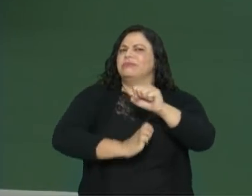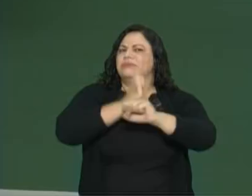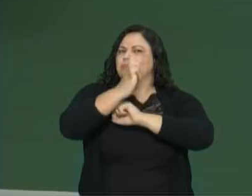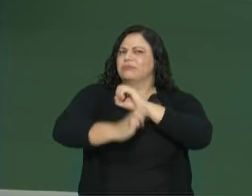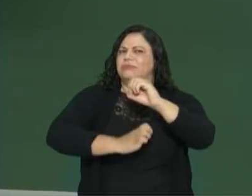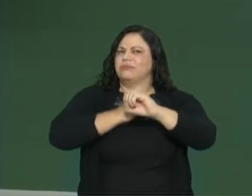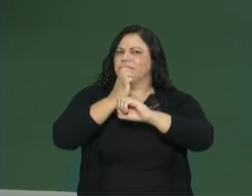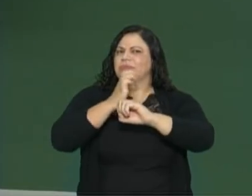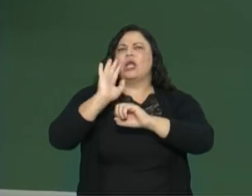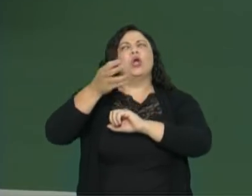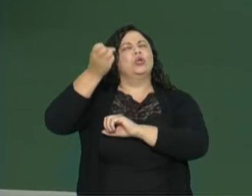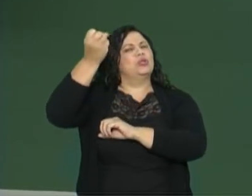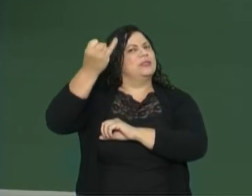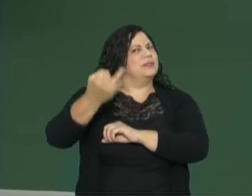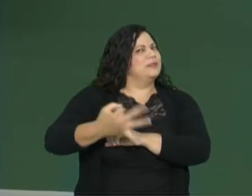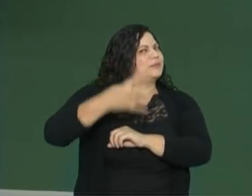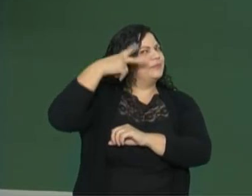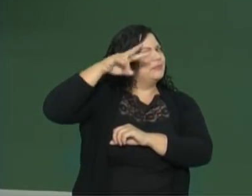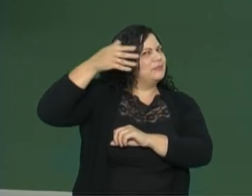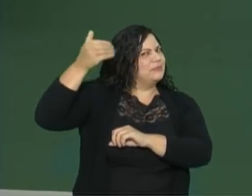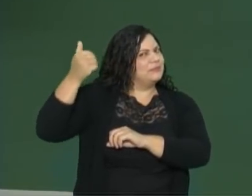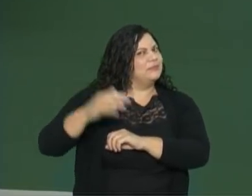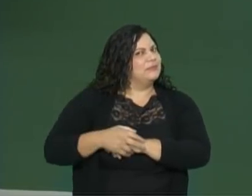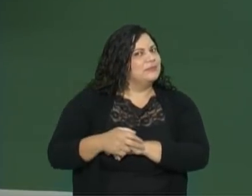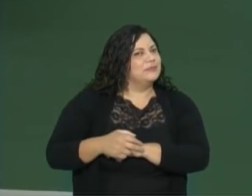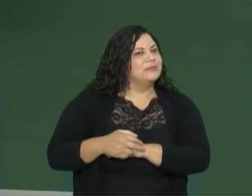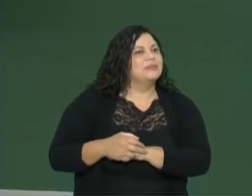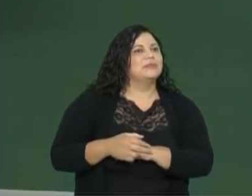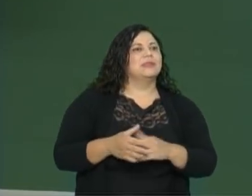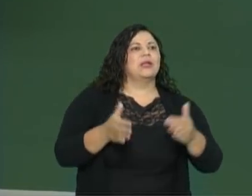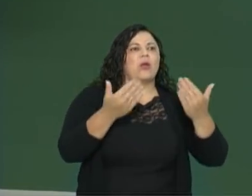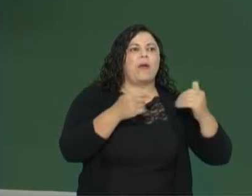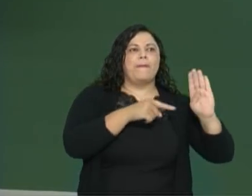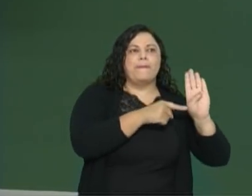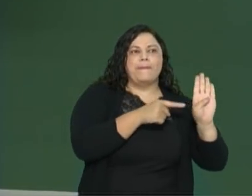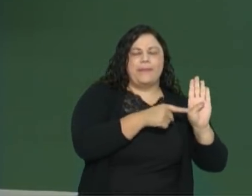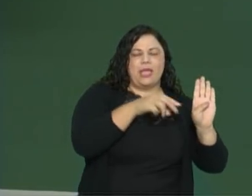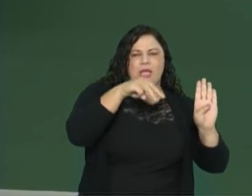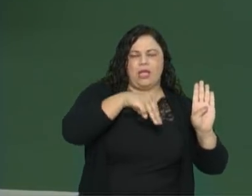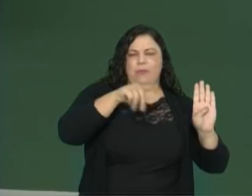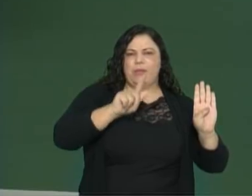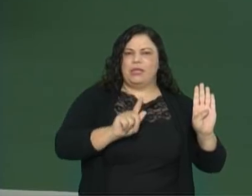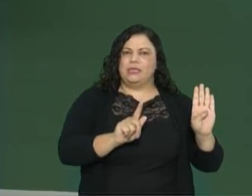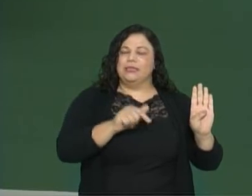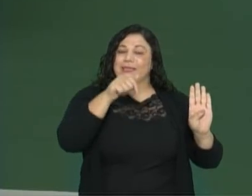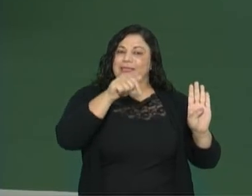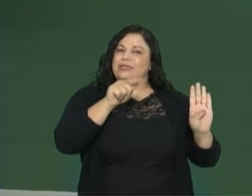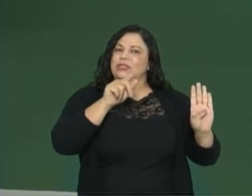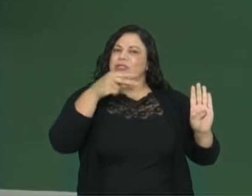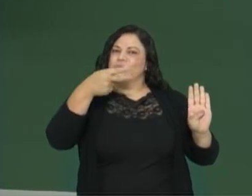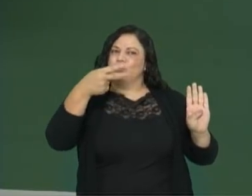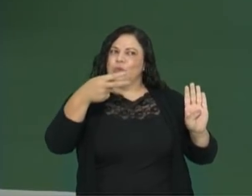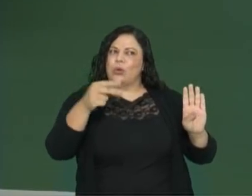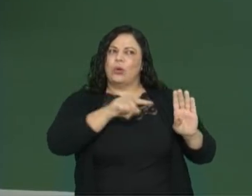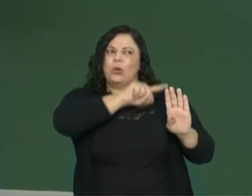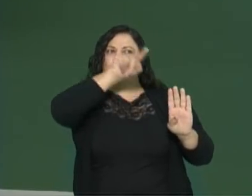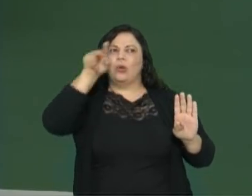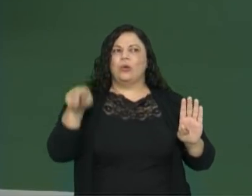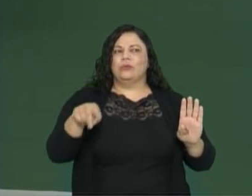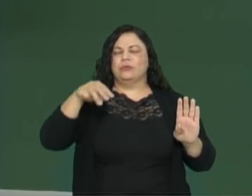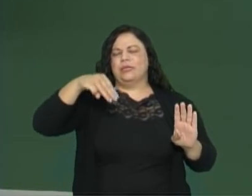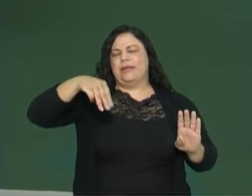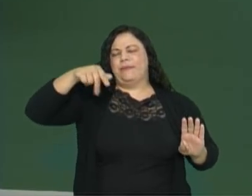Já contei essa historinha uma vez. Olha aqui ó, o magnésio, o cloro, virando cloreto de